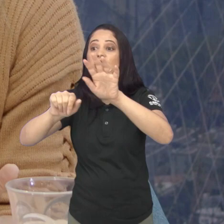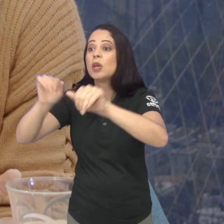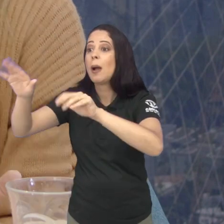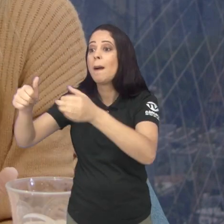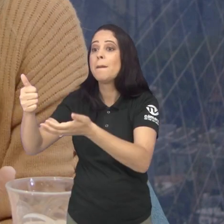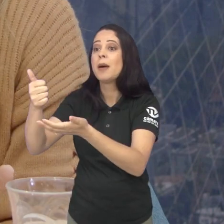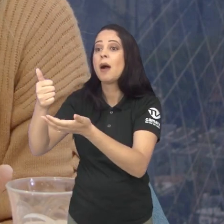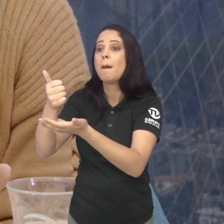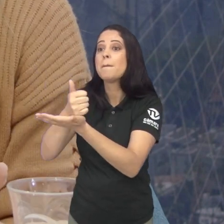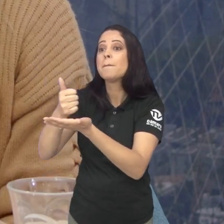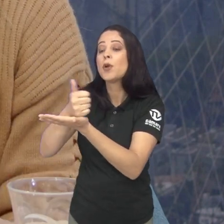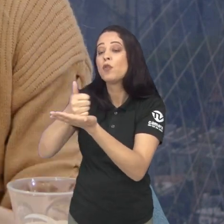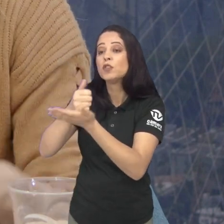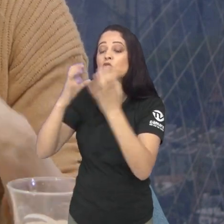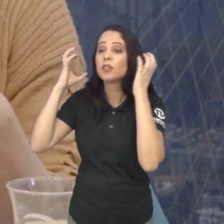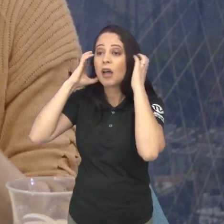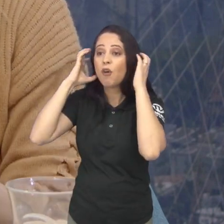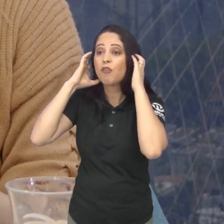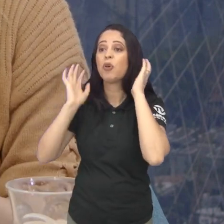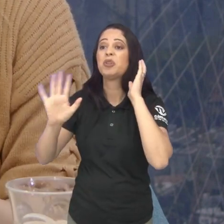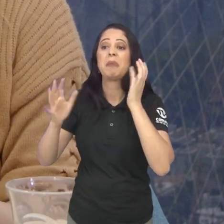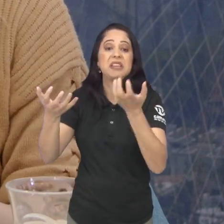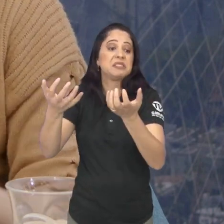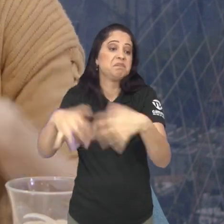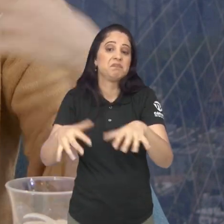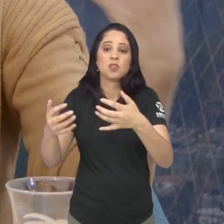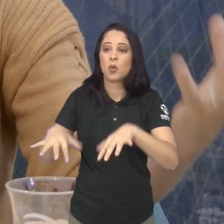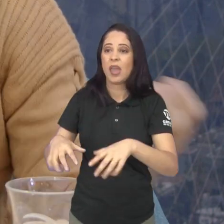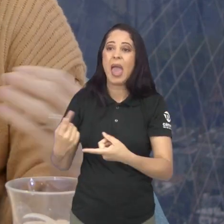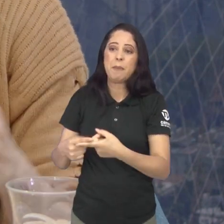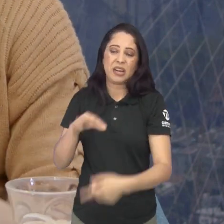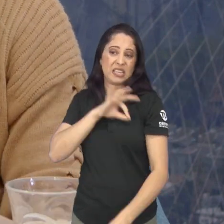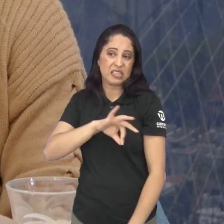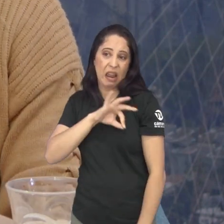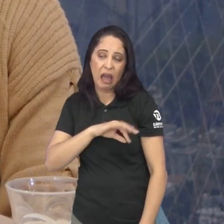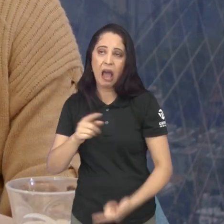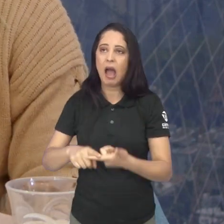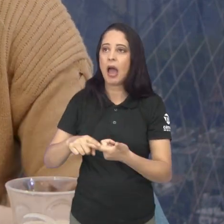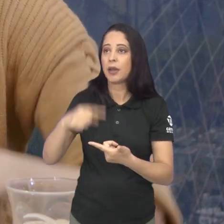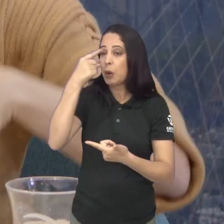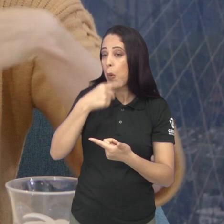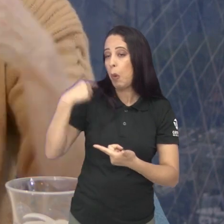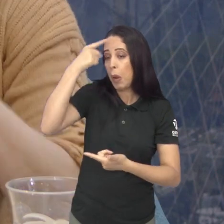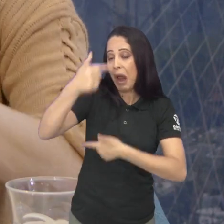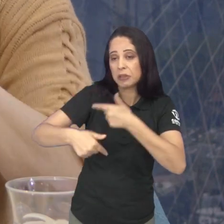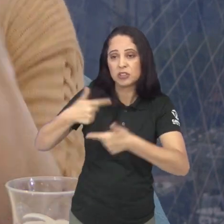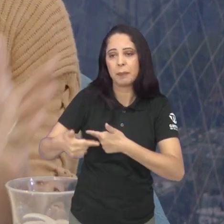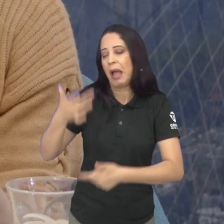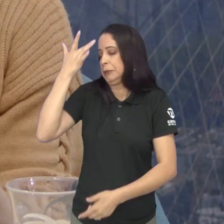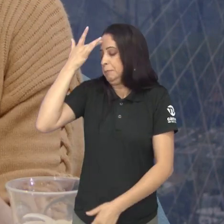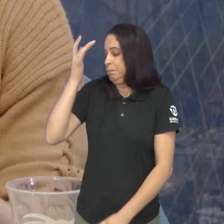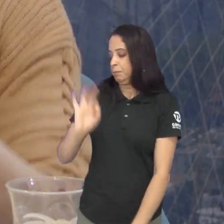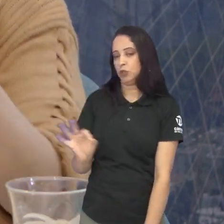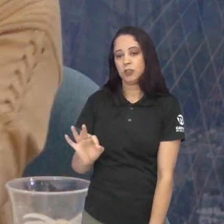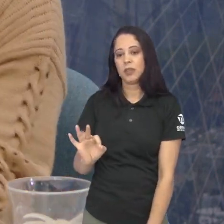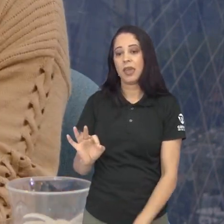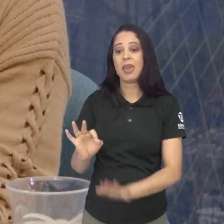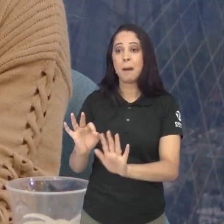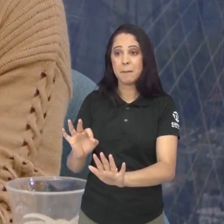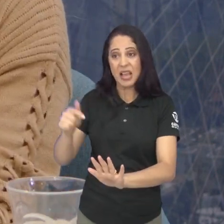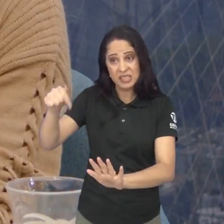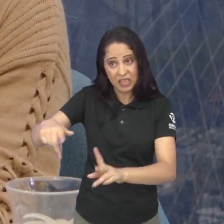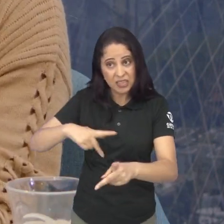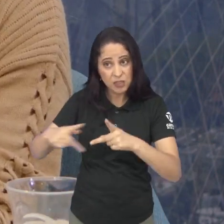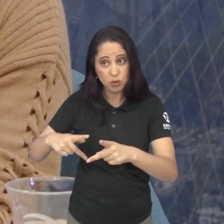profissional que queira assumir. Vamos entrar na discussão aqui, ah, é por causa do salário, é por causa da carga horária? Não sei, mas não tem